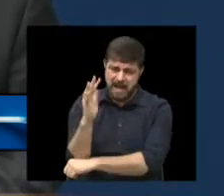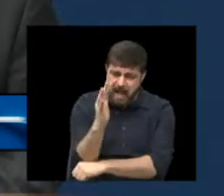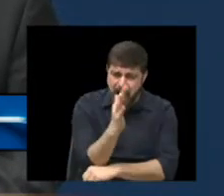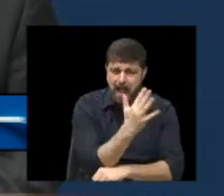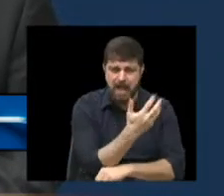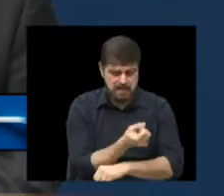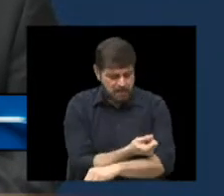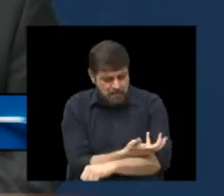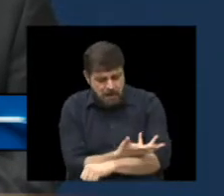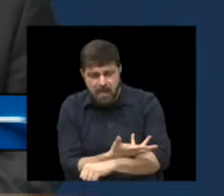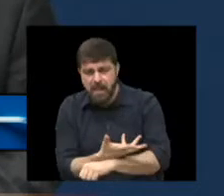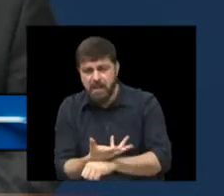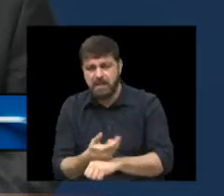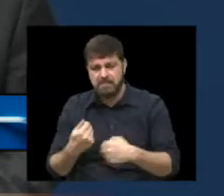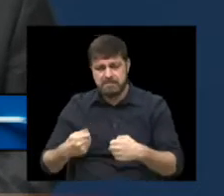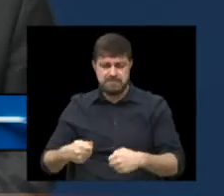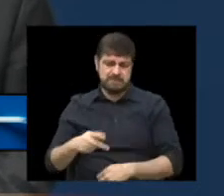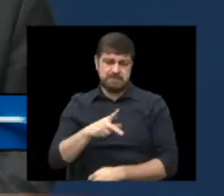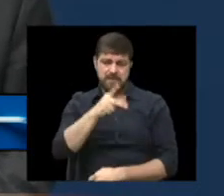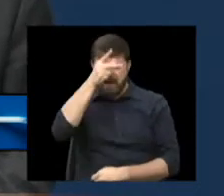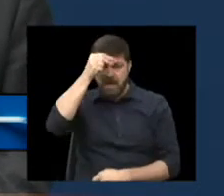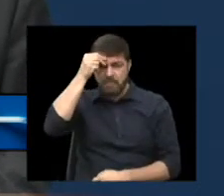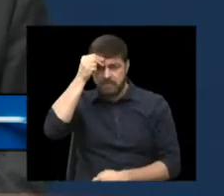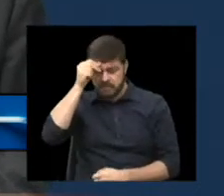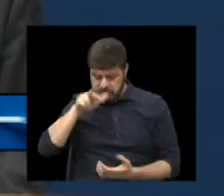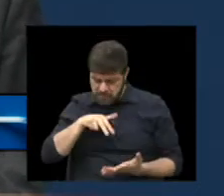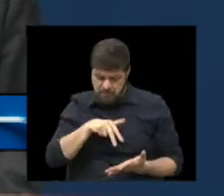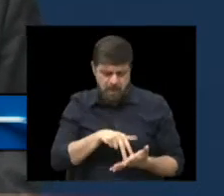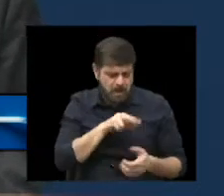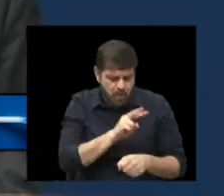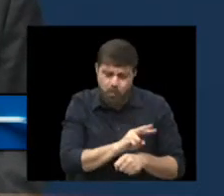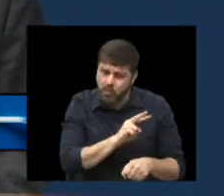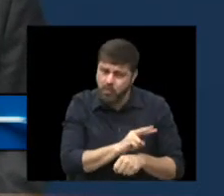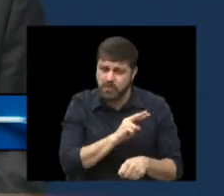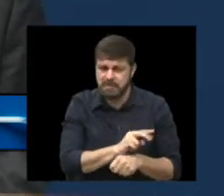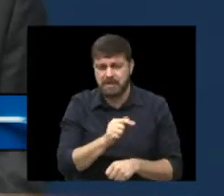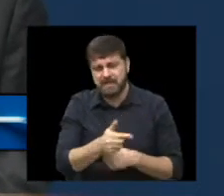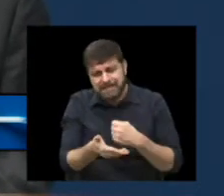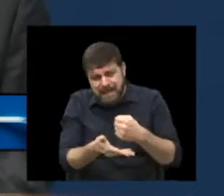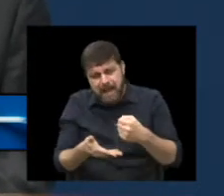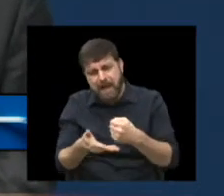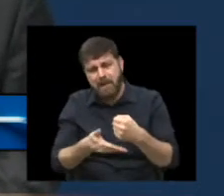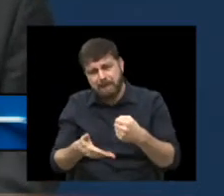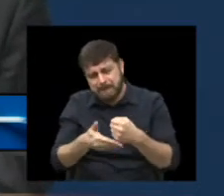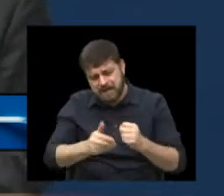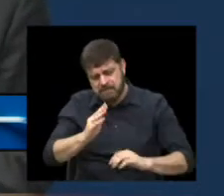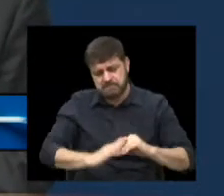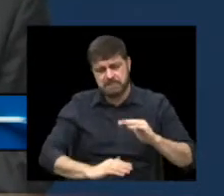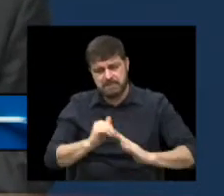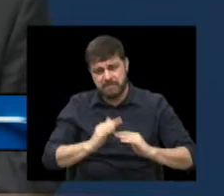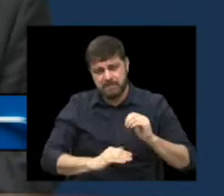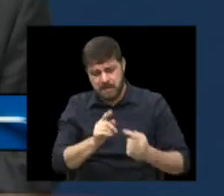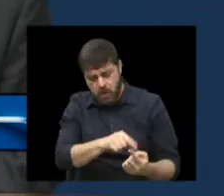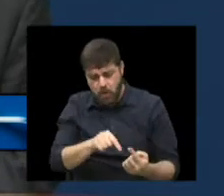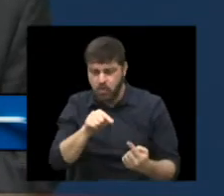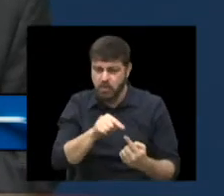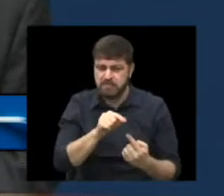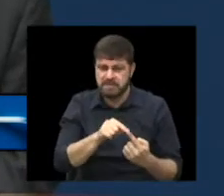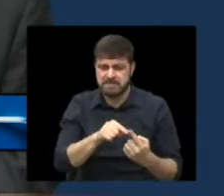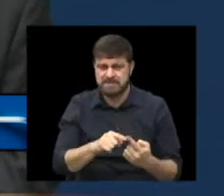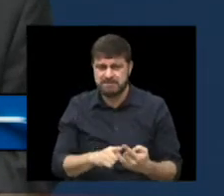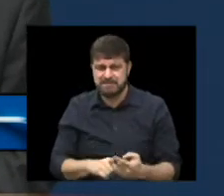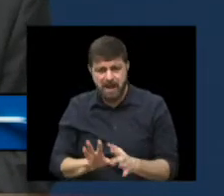público municipal de forma mais ativa, que dotemos aquele espaço do mínimo necessário de ações que visem coibir a ação